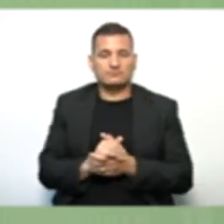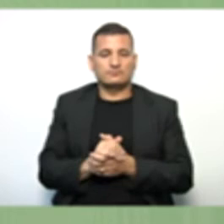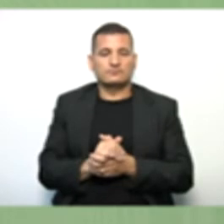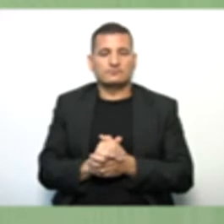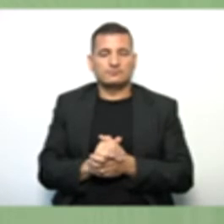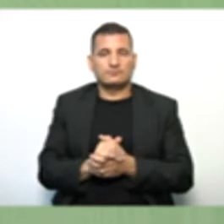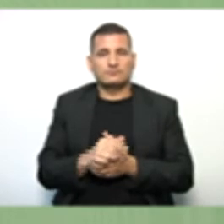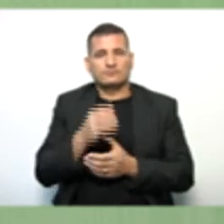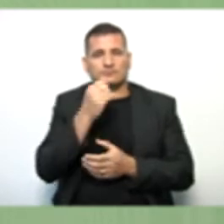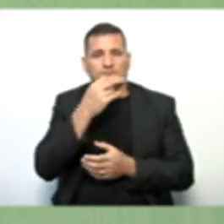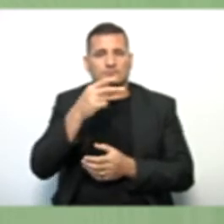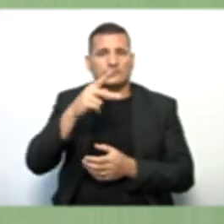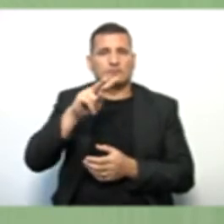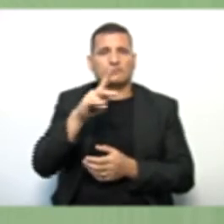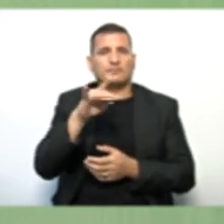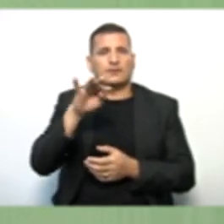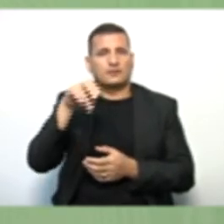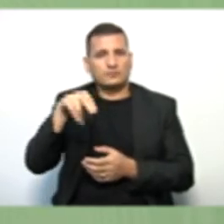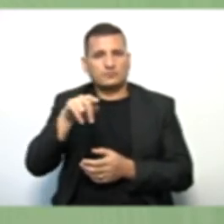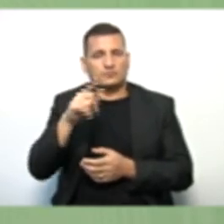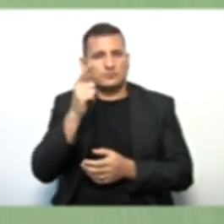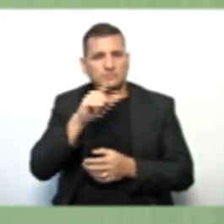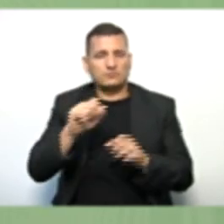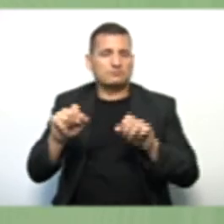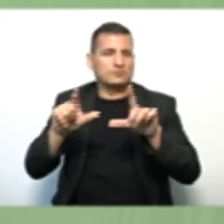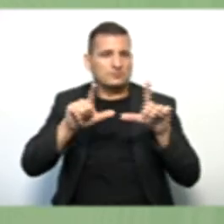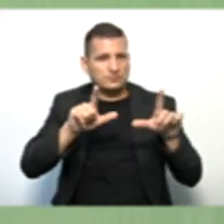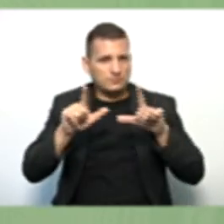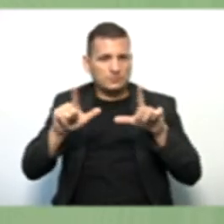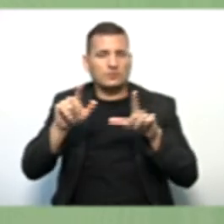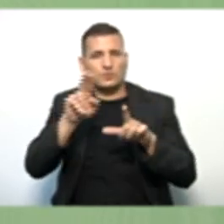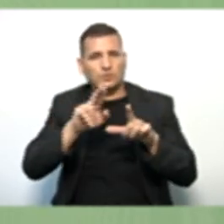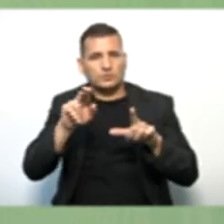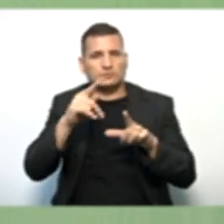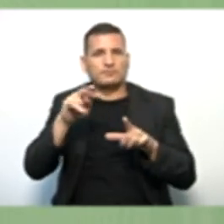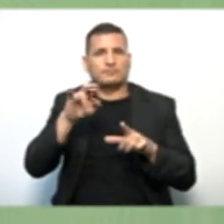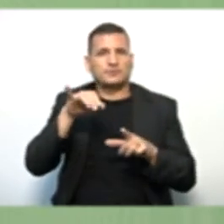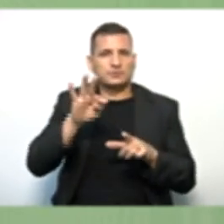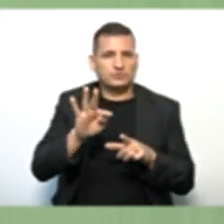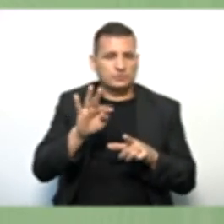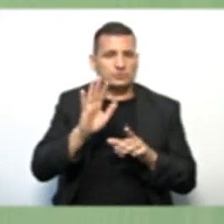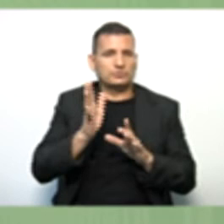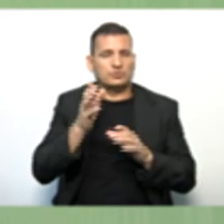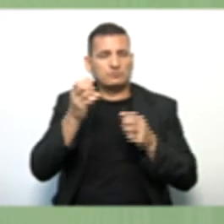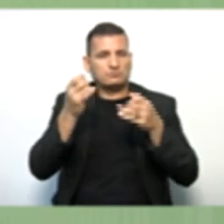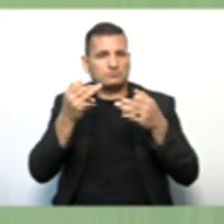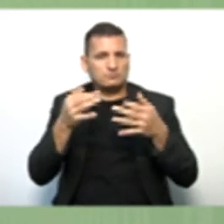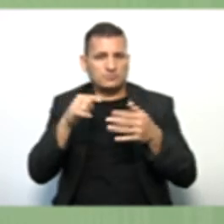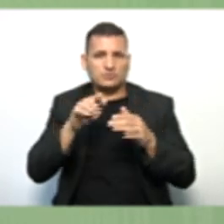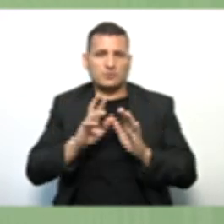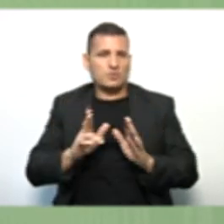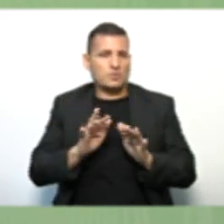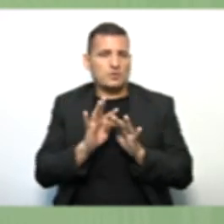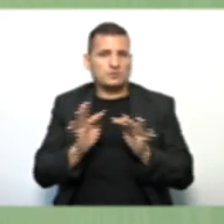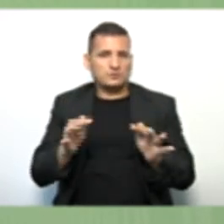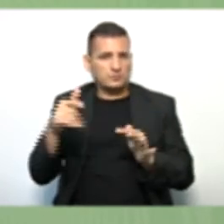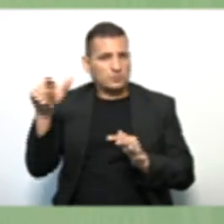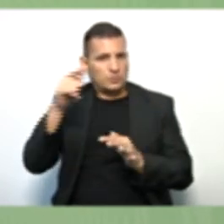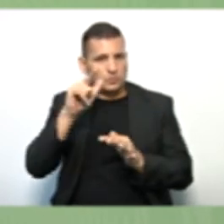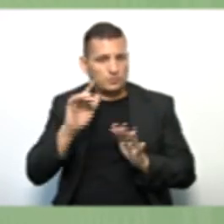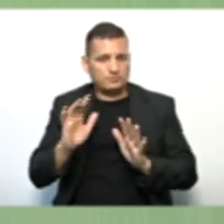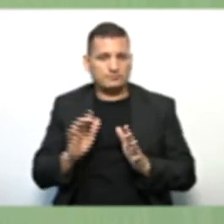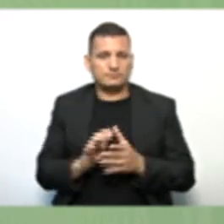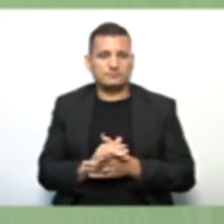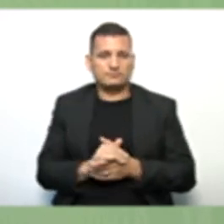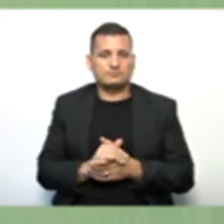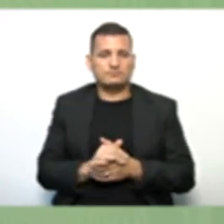O bônus de Python que eu consigo imprimir, gente, uma lista aqui só usando print, tá? Isso aqui para outras linguagens já falei já que não é tão simples assim, essa impressão de